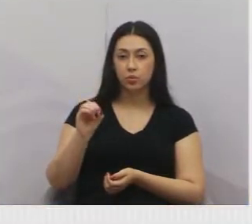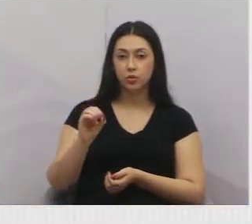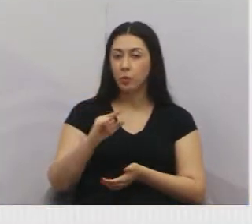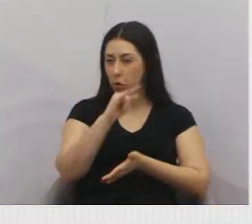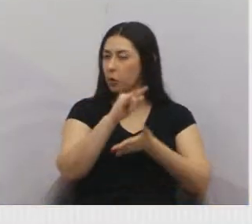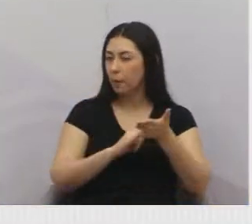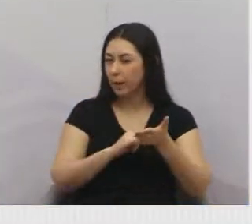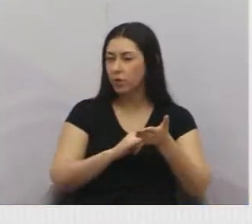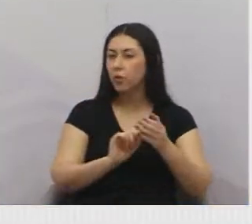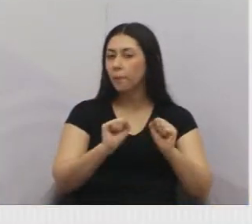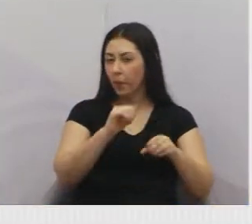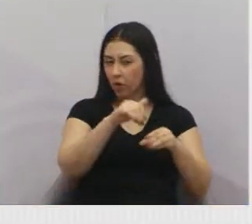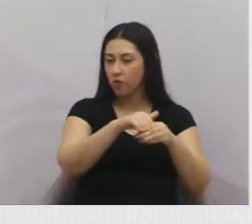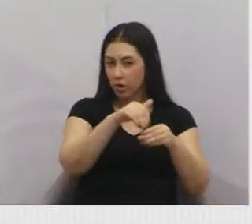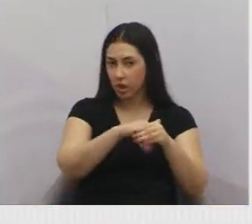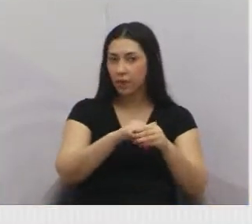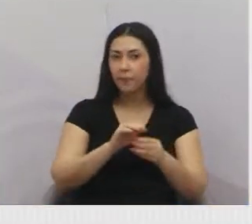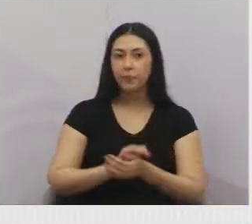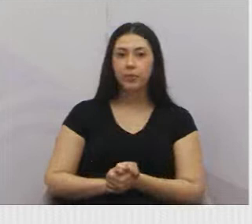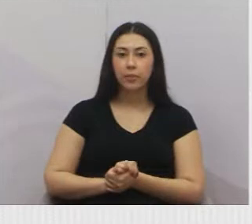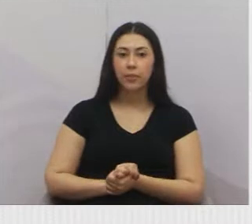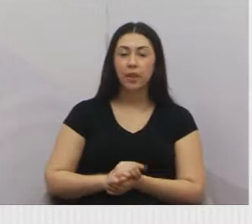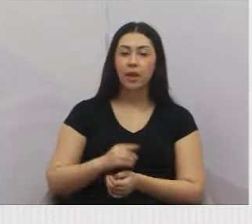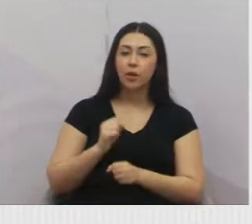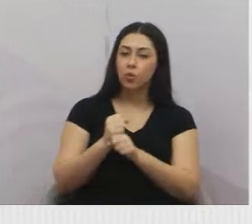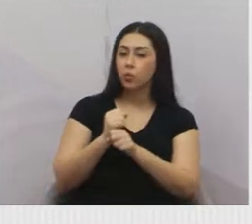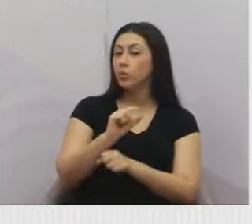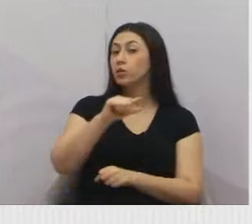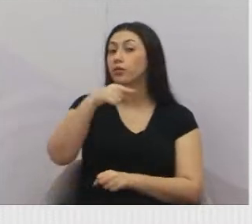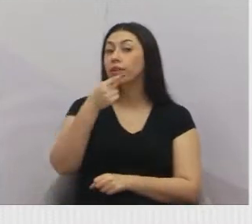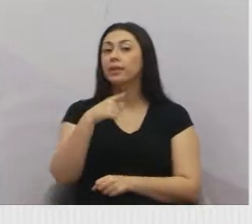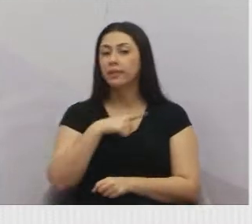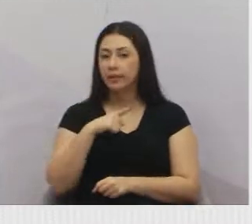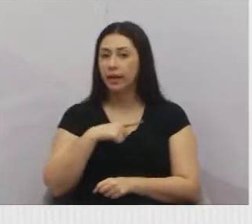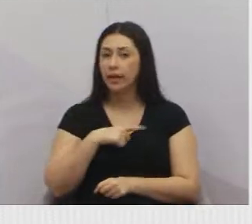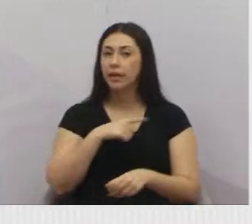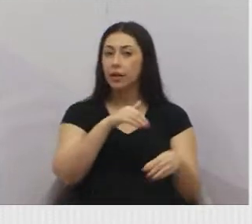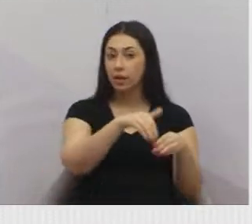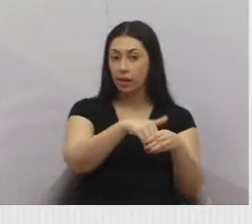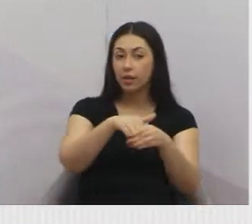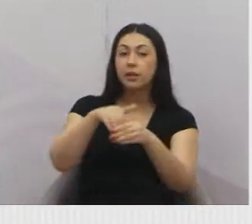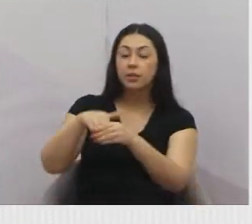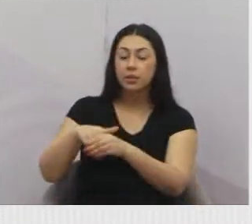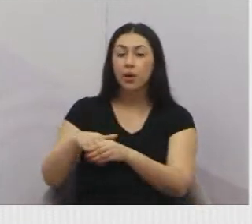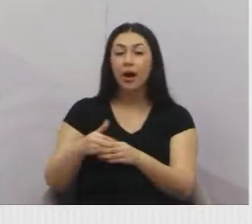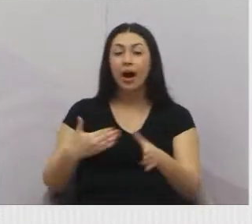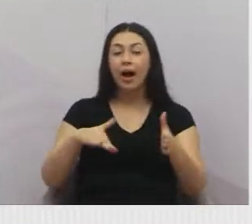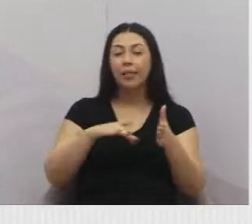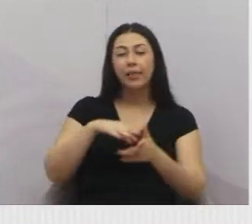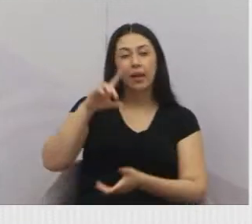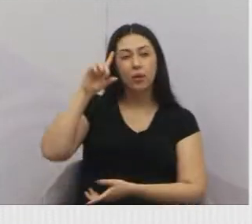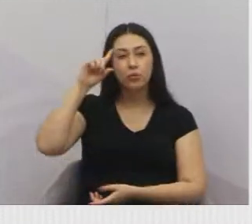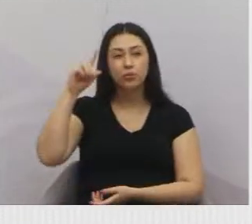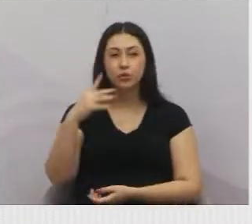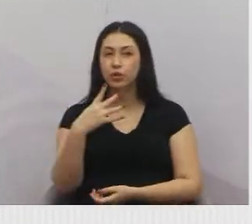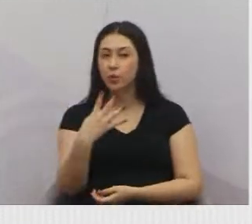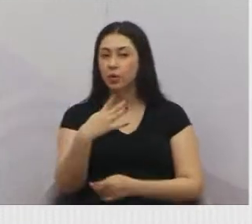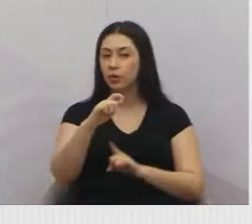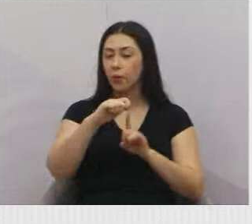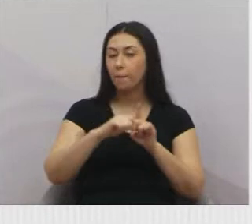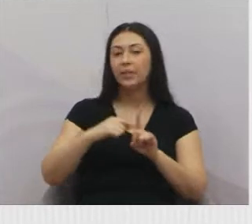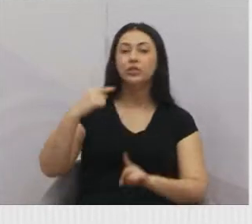Justiça Eleitoral. O ano que vem nós temos eleição. E até o dia 4 de maio do ano que vem,